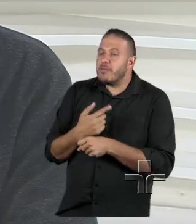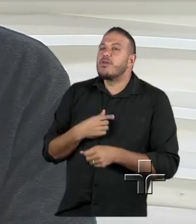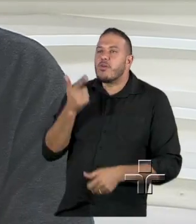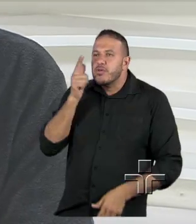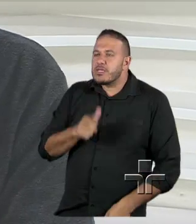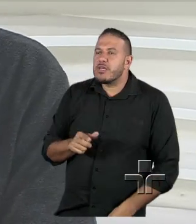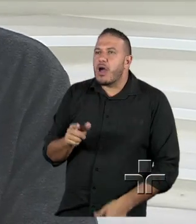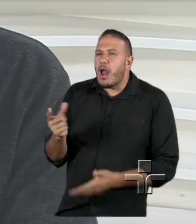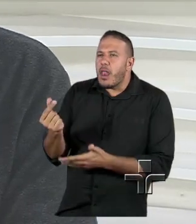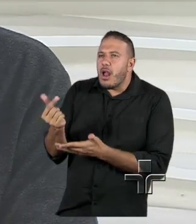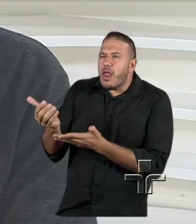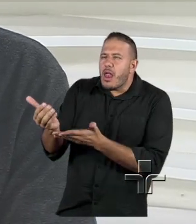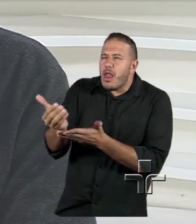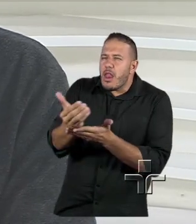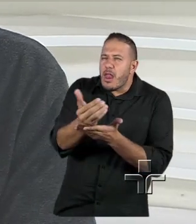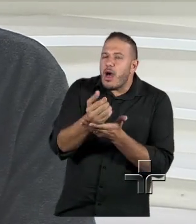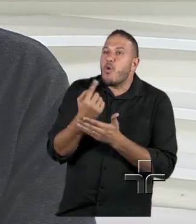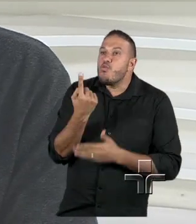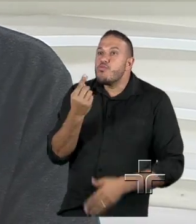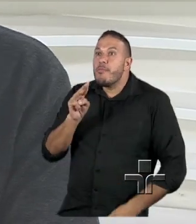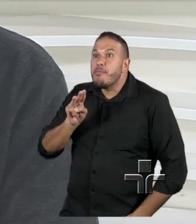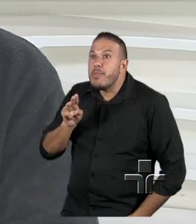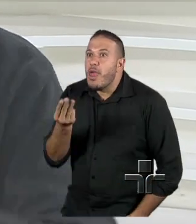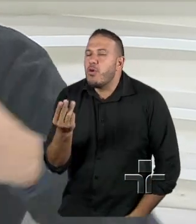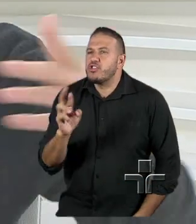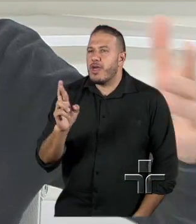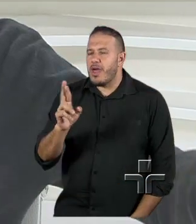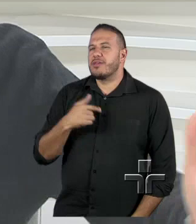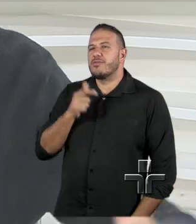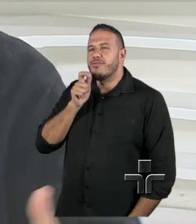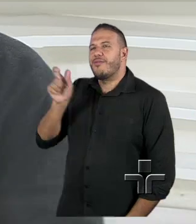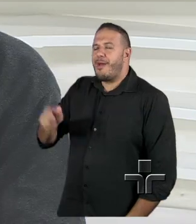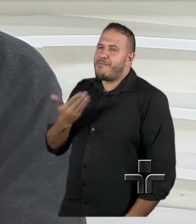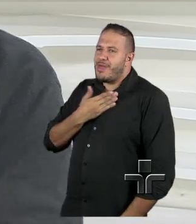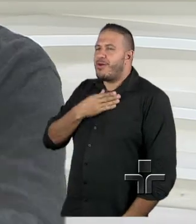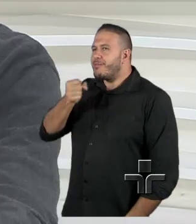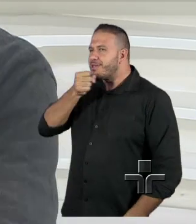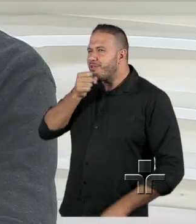milhão com amigos, com apresentadores de televisão,